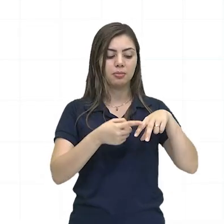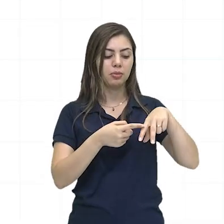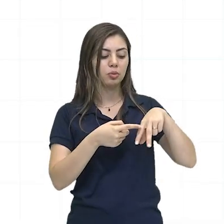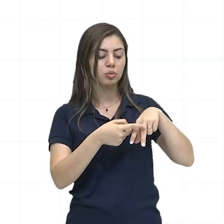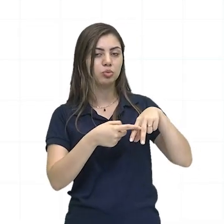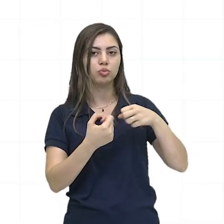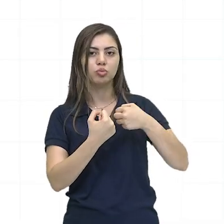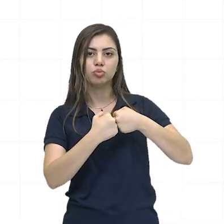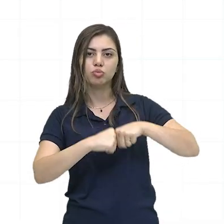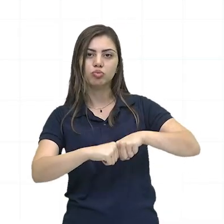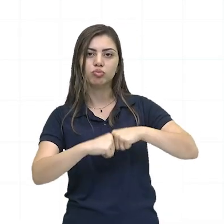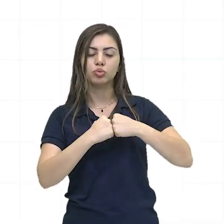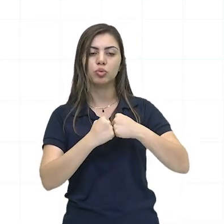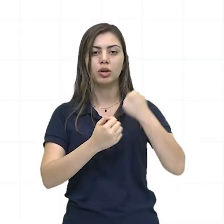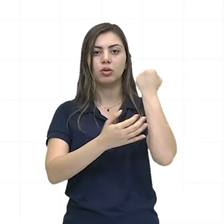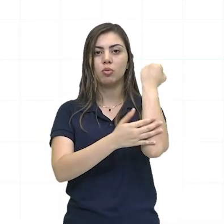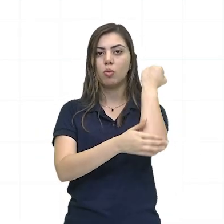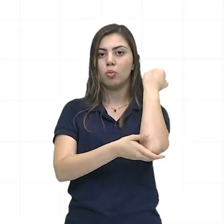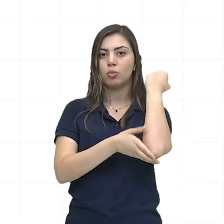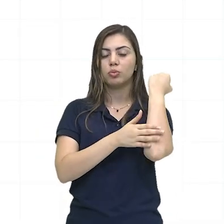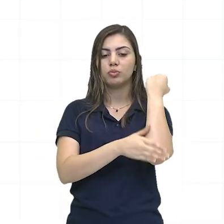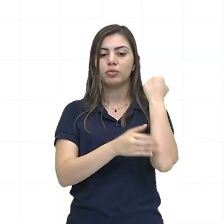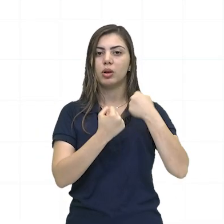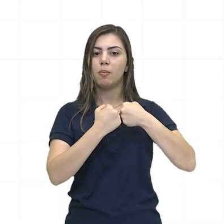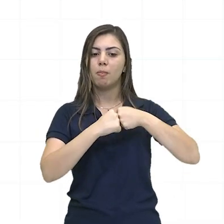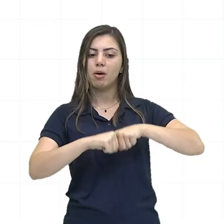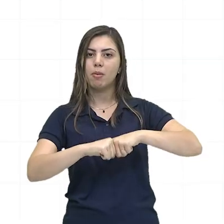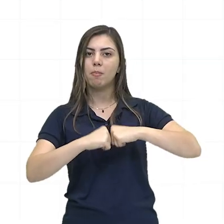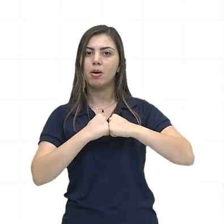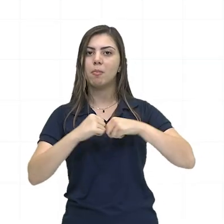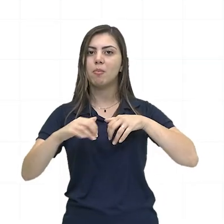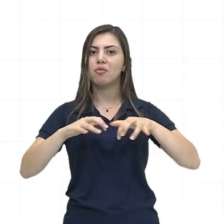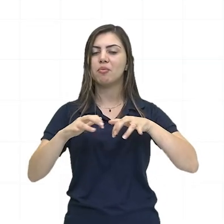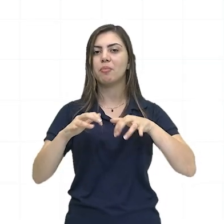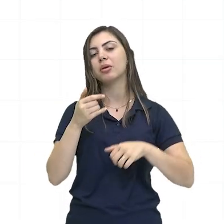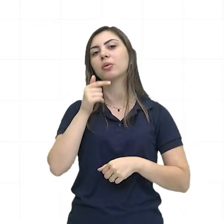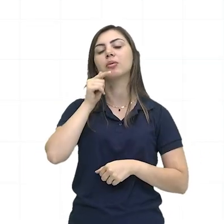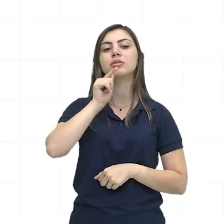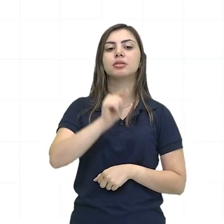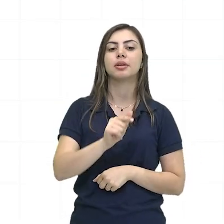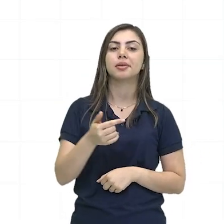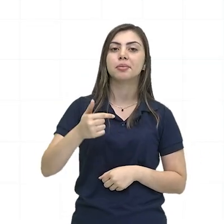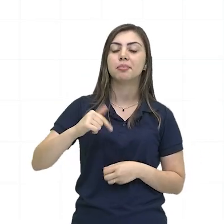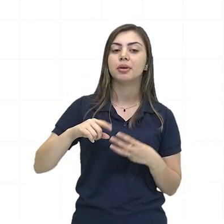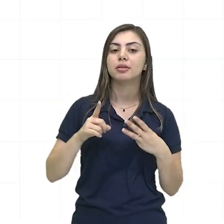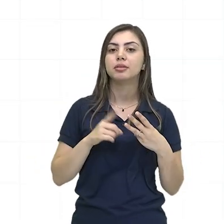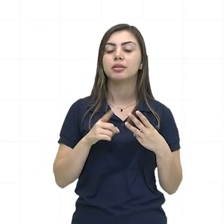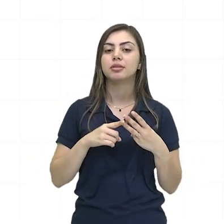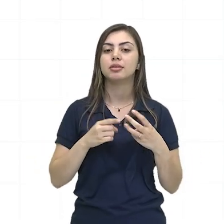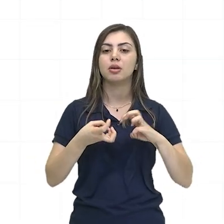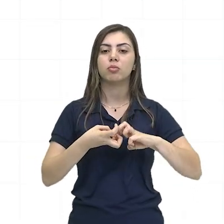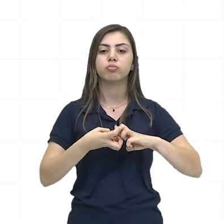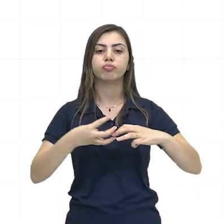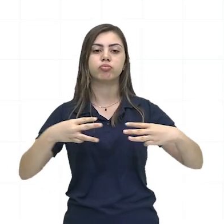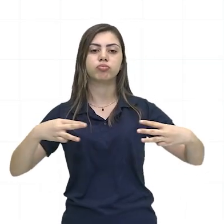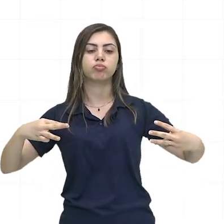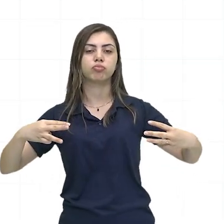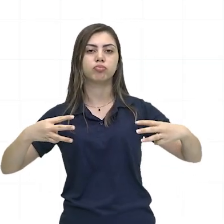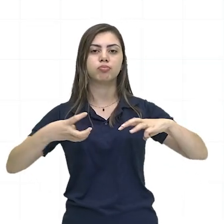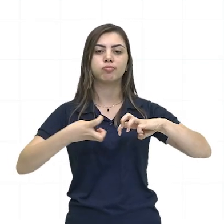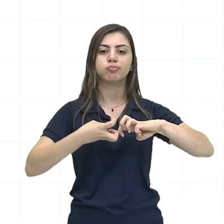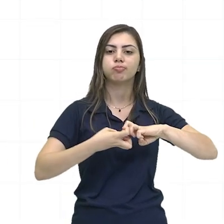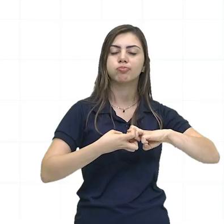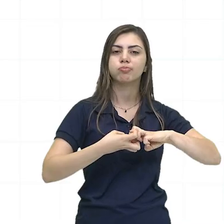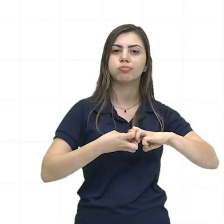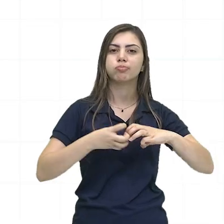e nos cotovelos, né, joelhos e cotovelos. Nós temos aí os músculos que contraem-se,